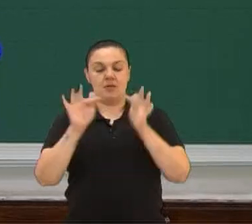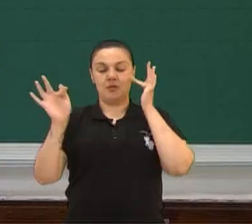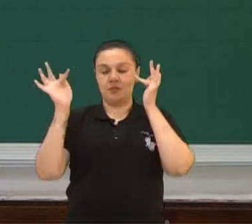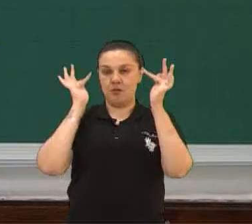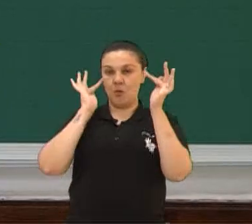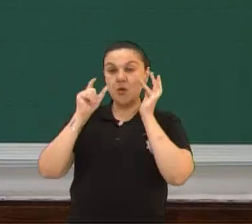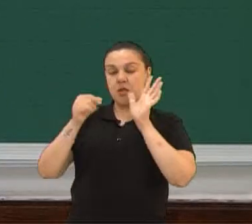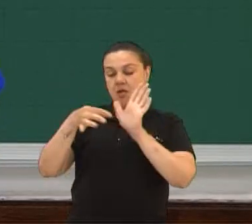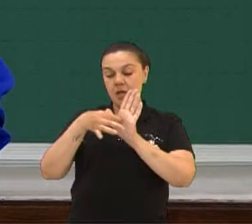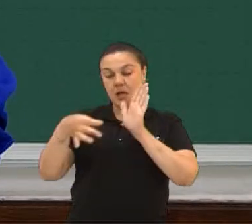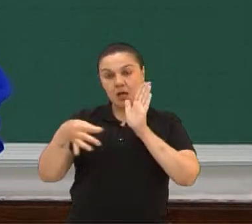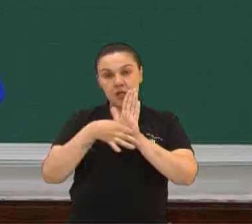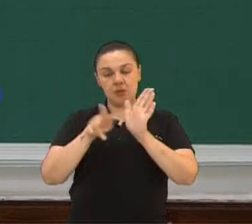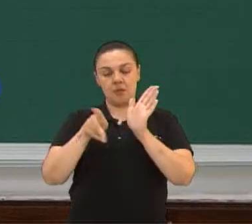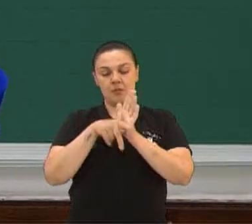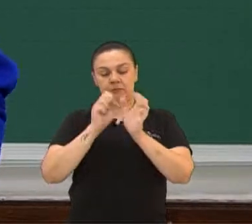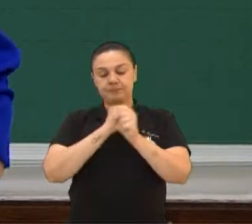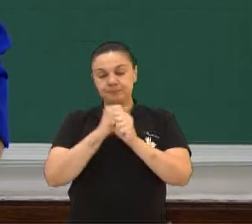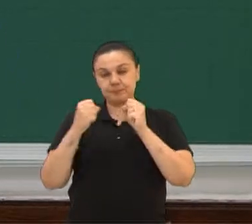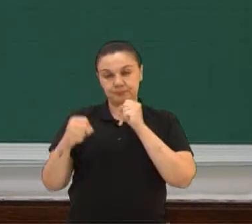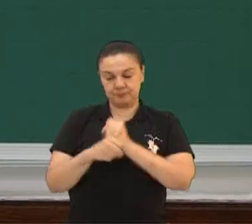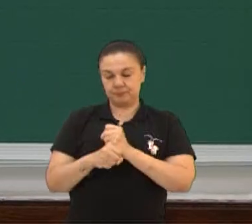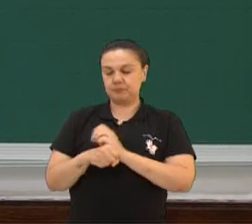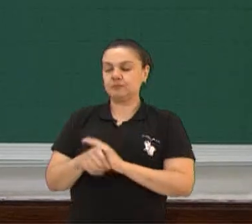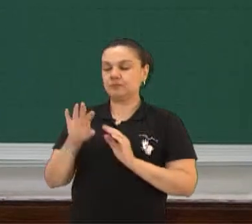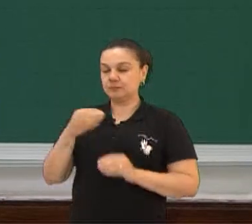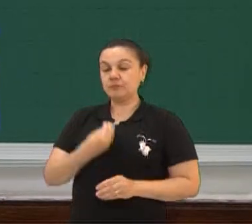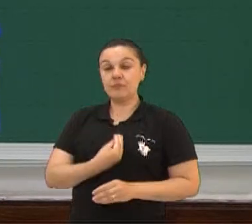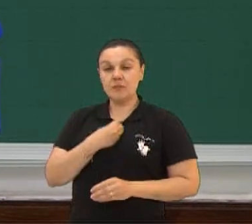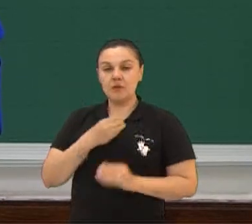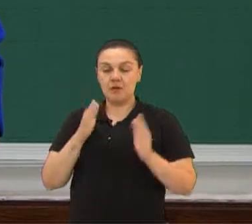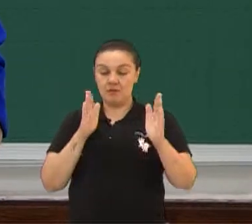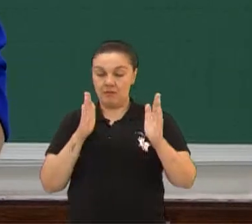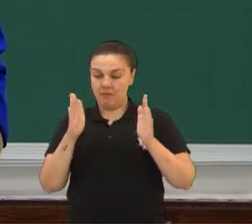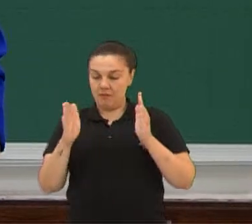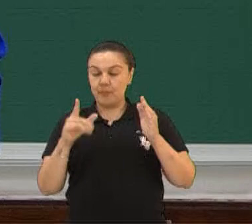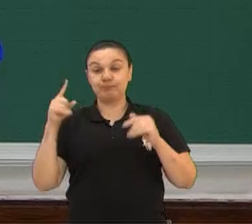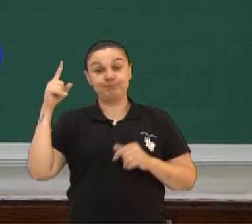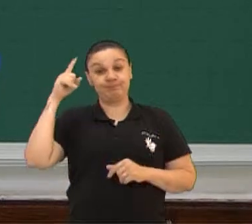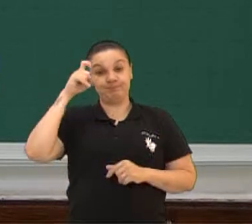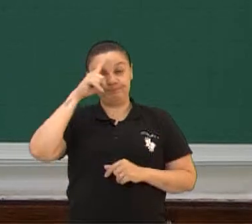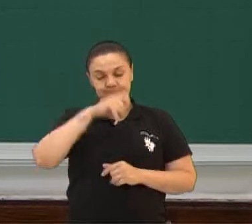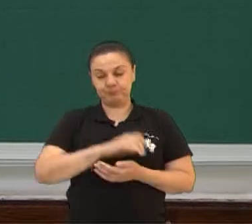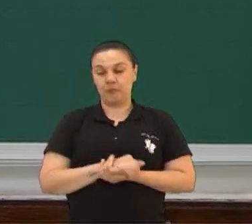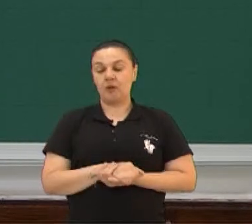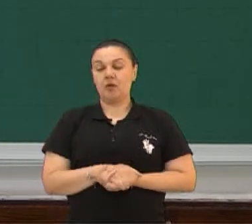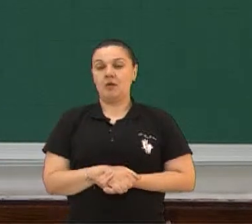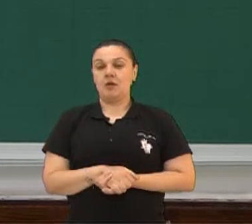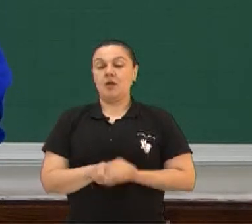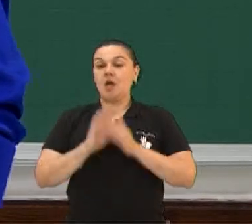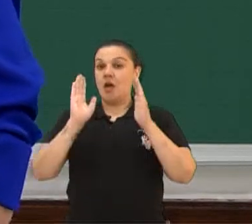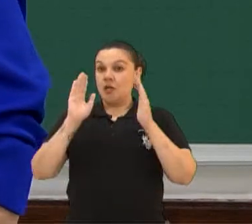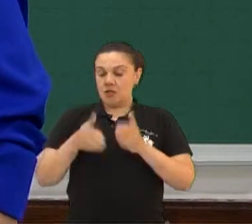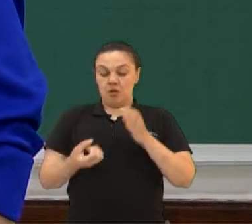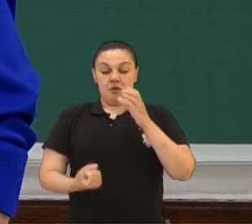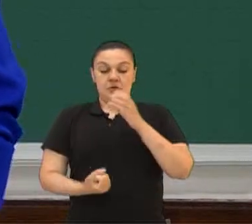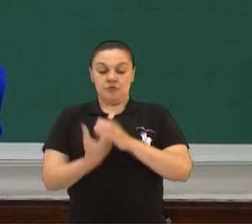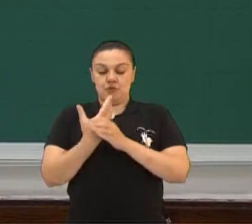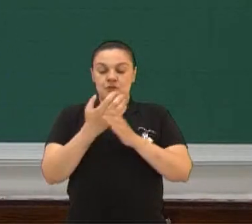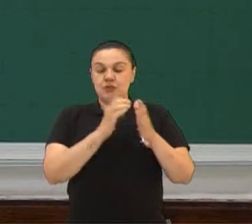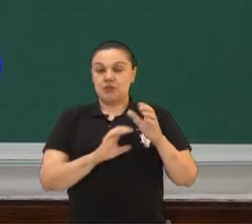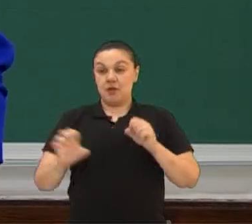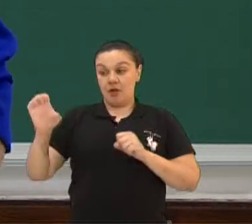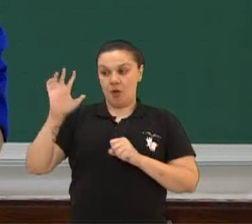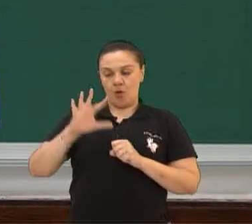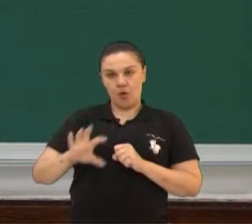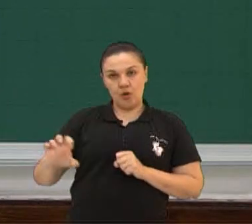sociedade. Esses autores, né, professor, eles viviam numa época em que já surgiam na Europa algumas